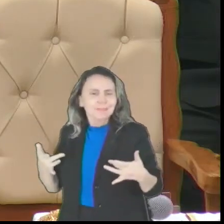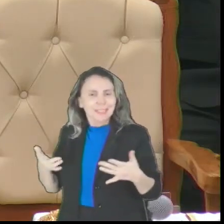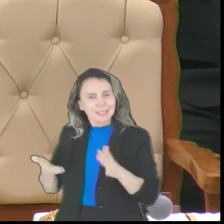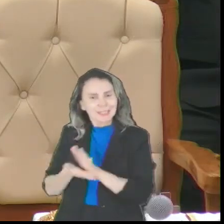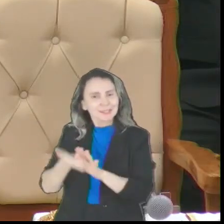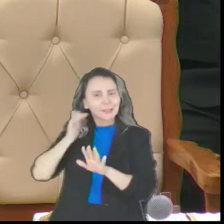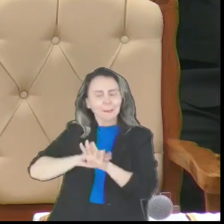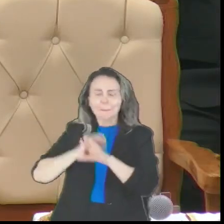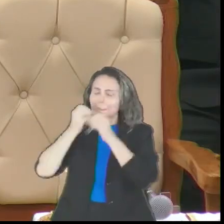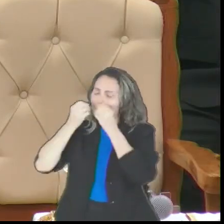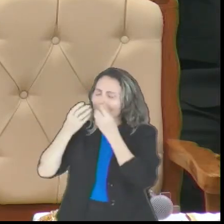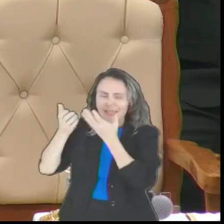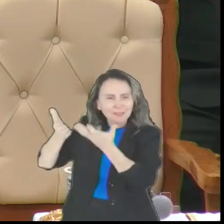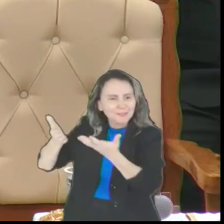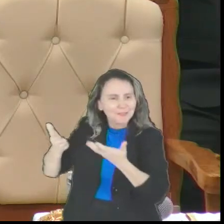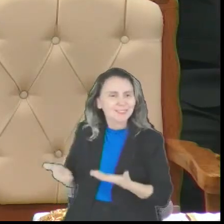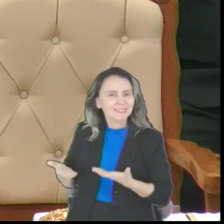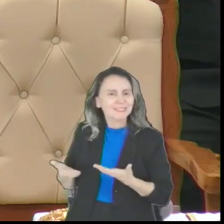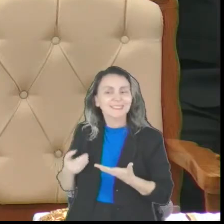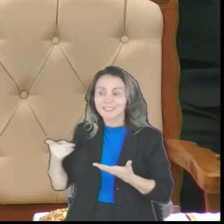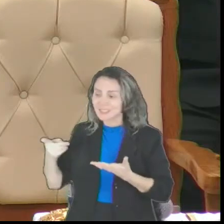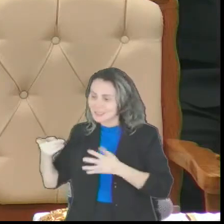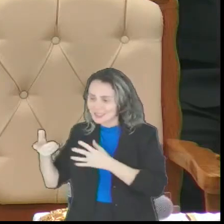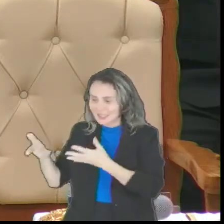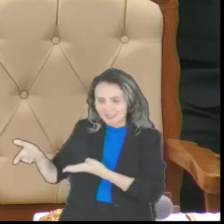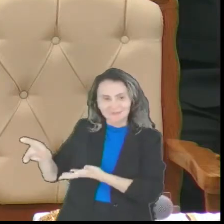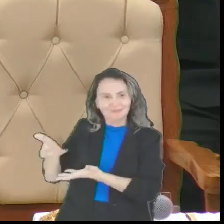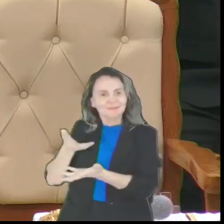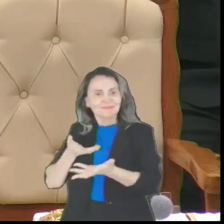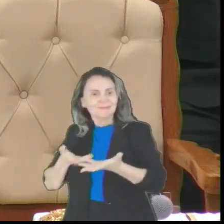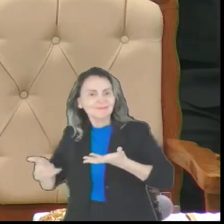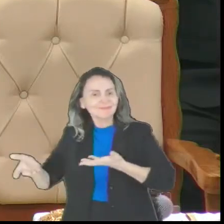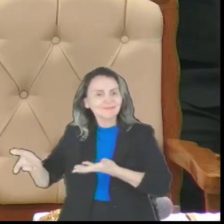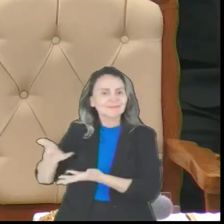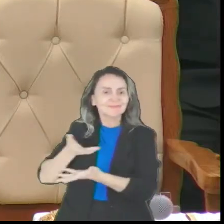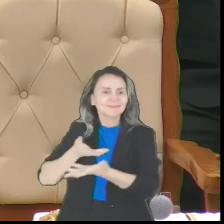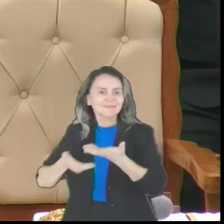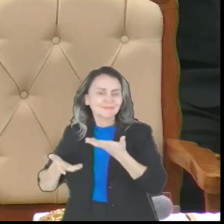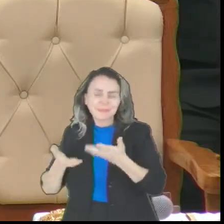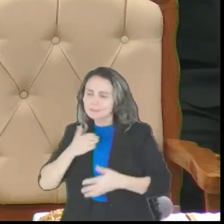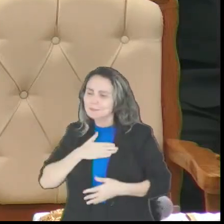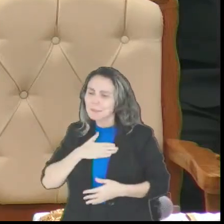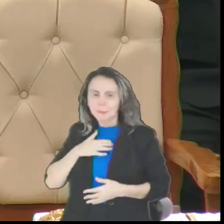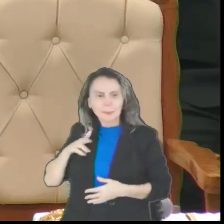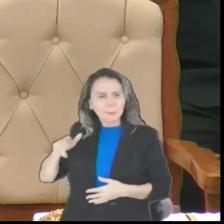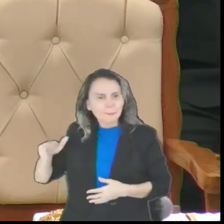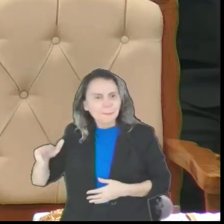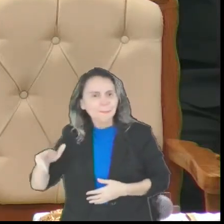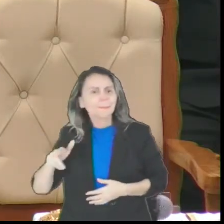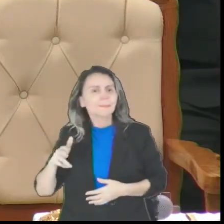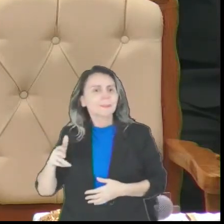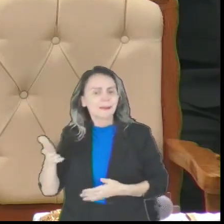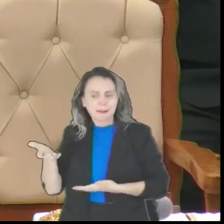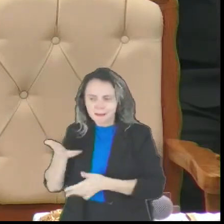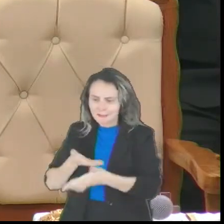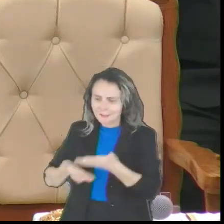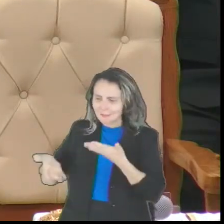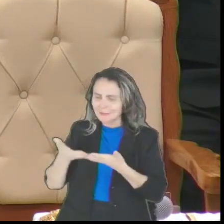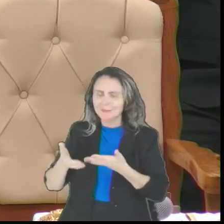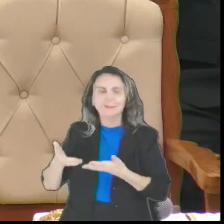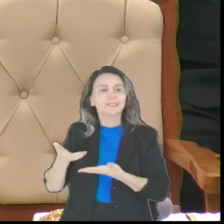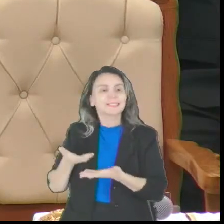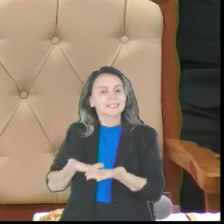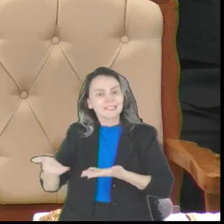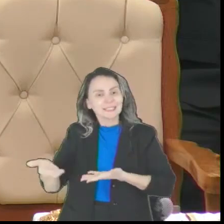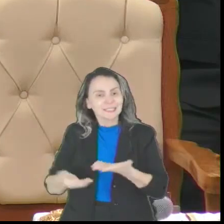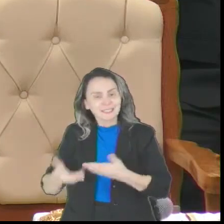minha casa, que você comunga com que eu comungo, que você é meu irmão de coração, que nós servimos ao mesmo Deus. Ele